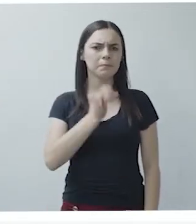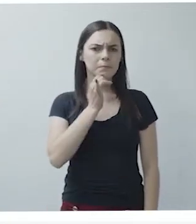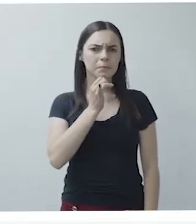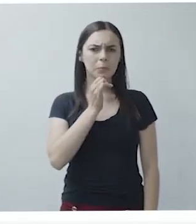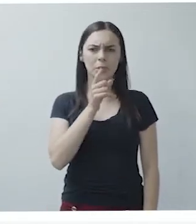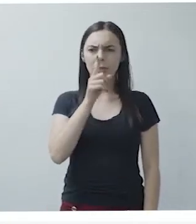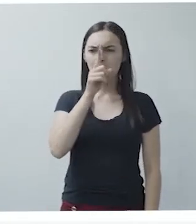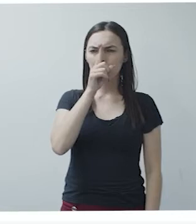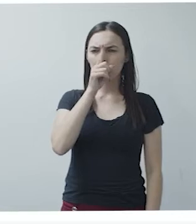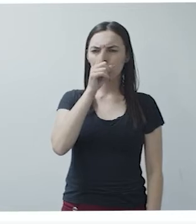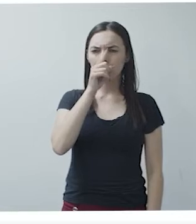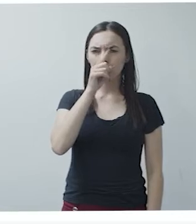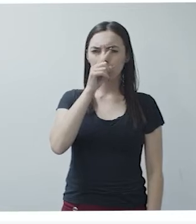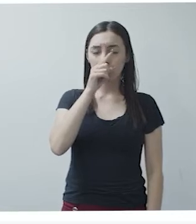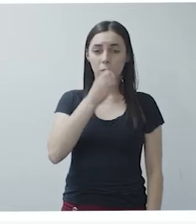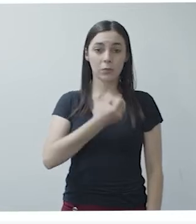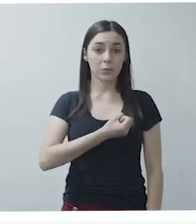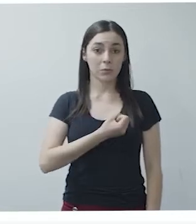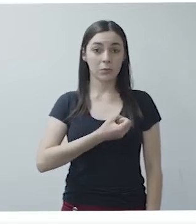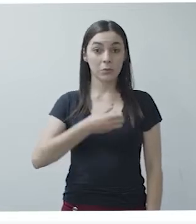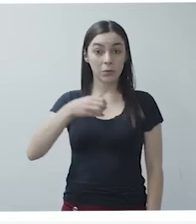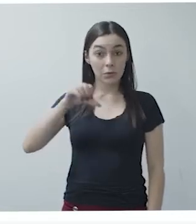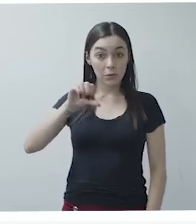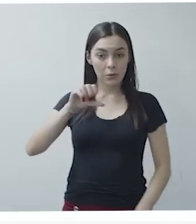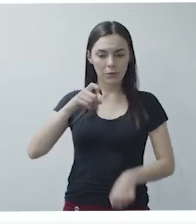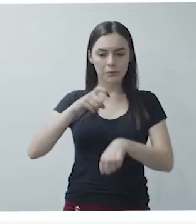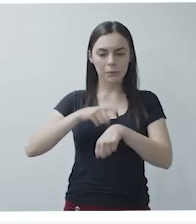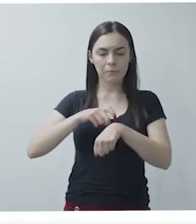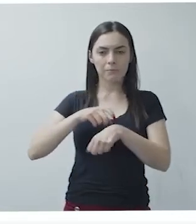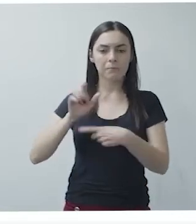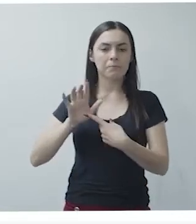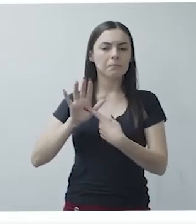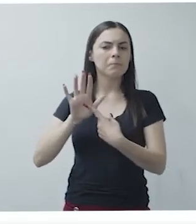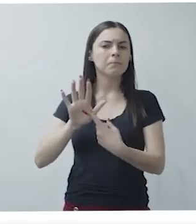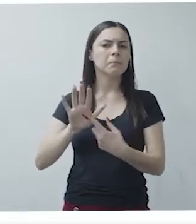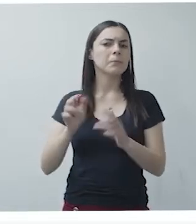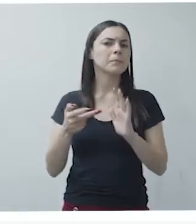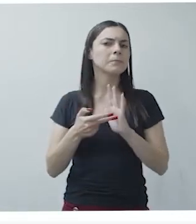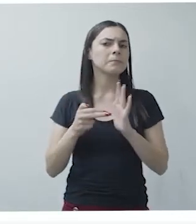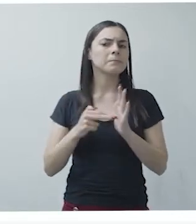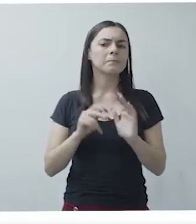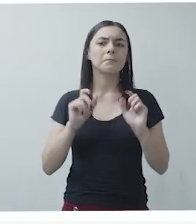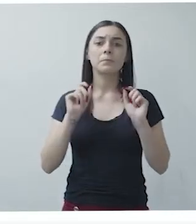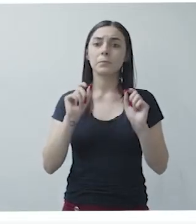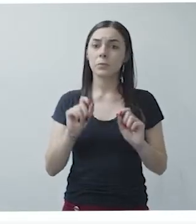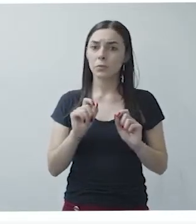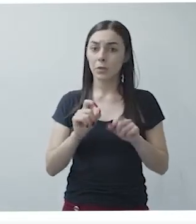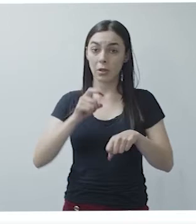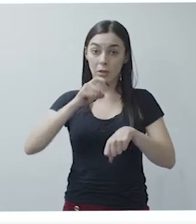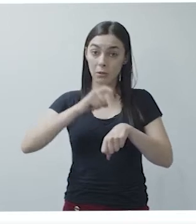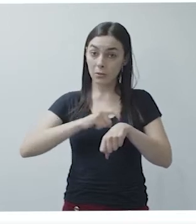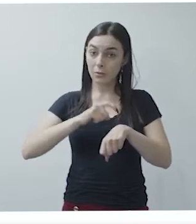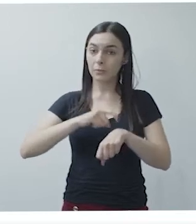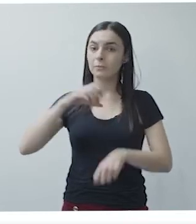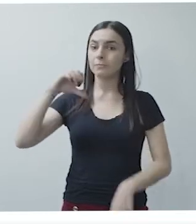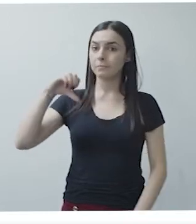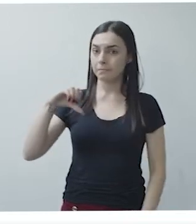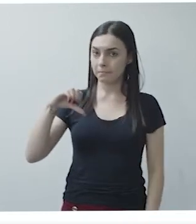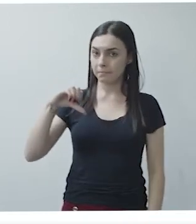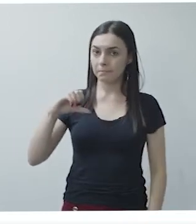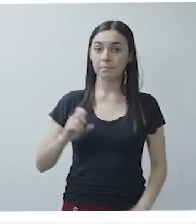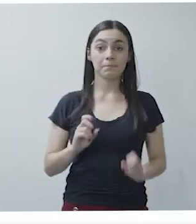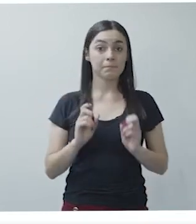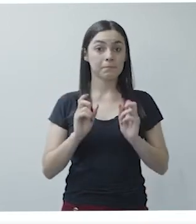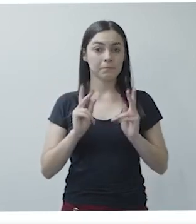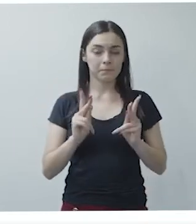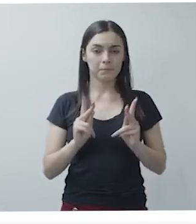está no 9, que indica a hora, então são 9 horas, ok?